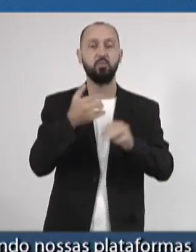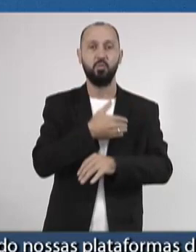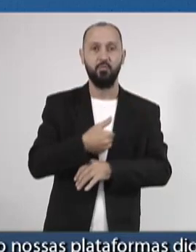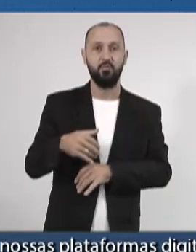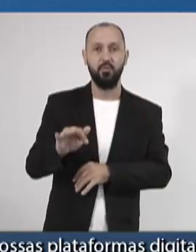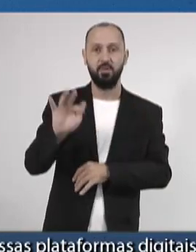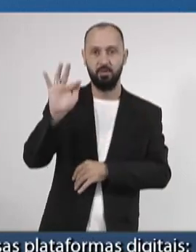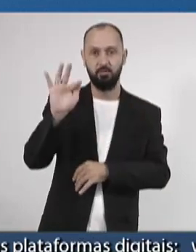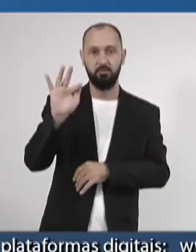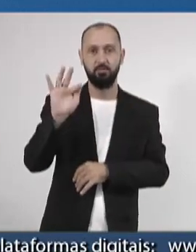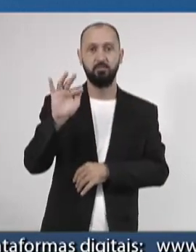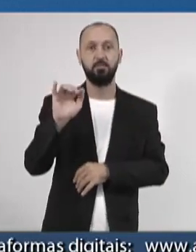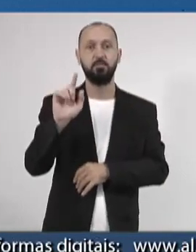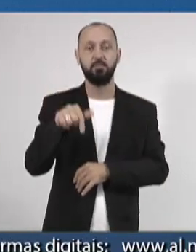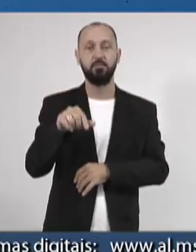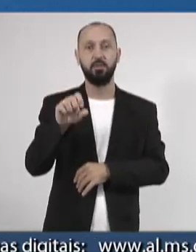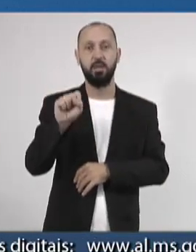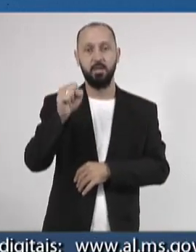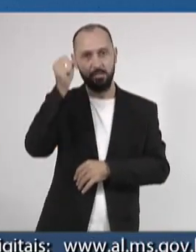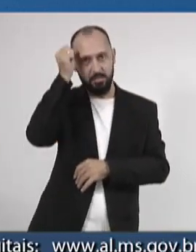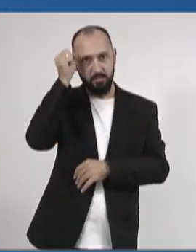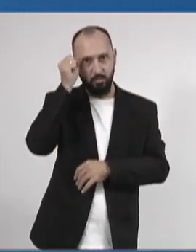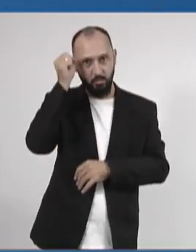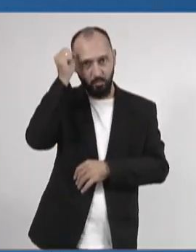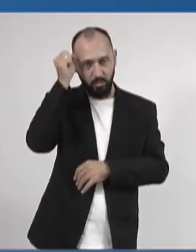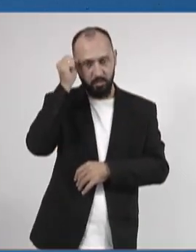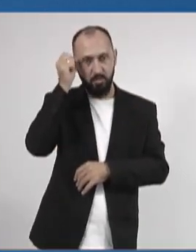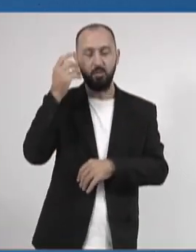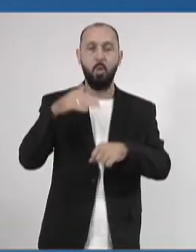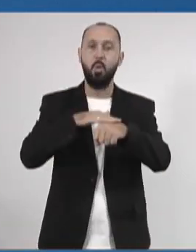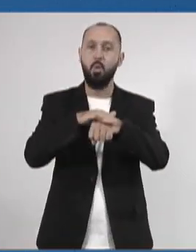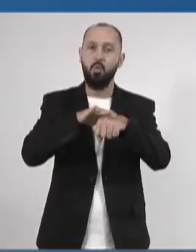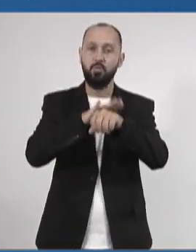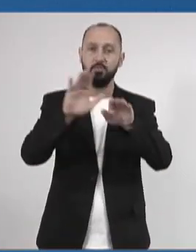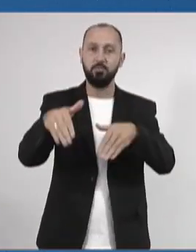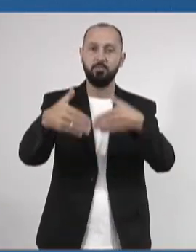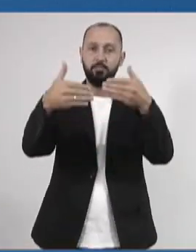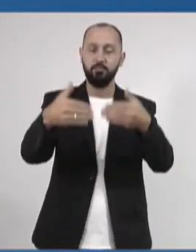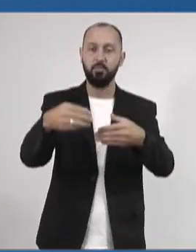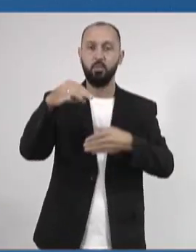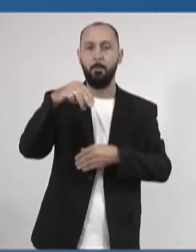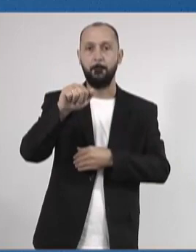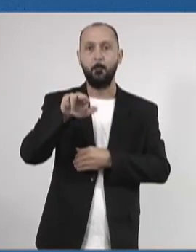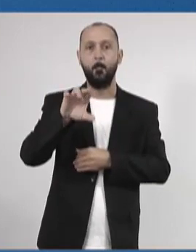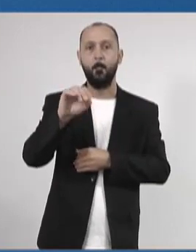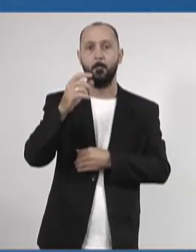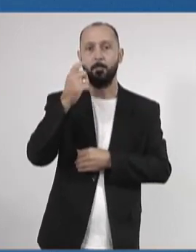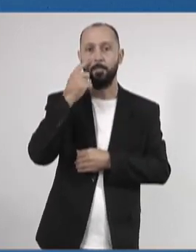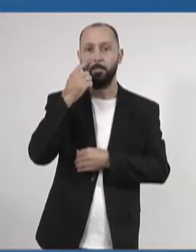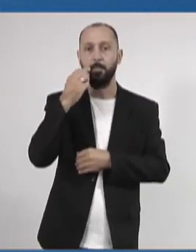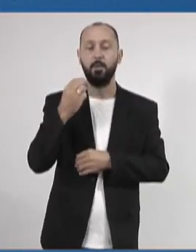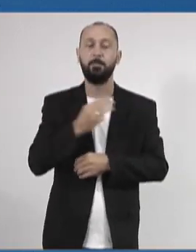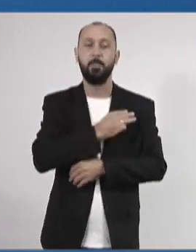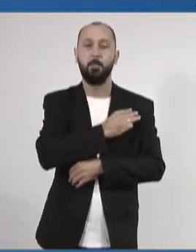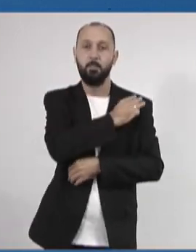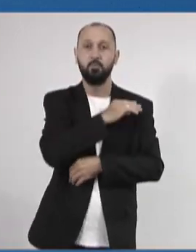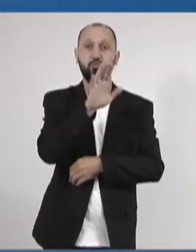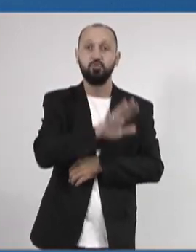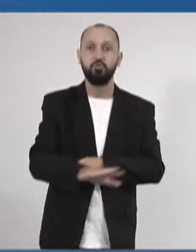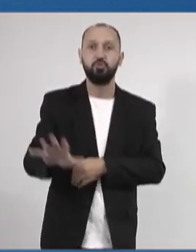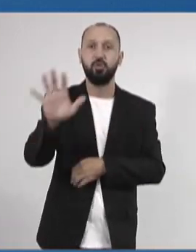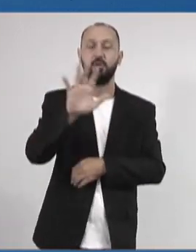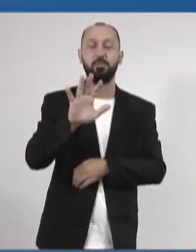federal, que é a ministra Simone Tebet, com quem eu tratei, com ela e com Márcio Macedo, que é o ministro